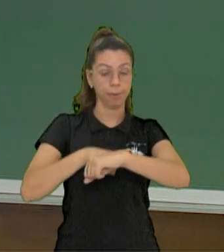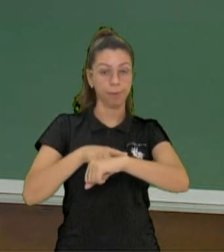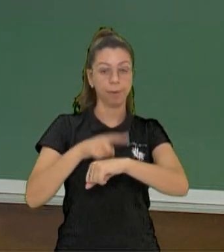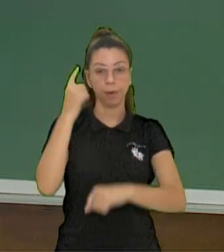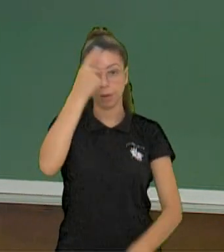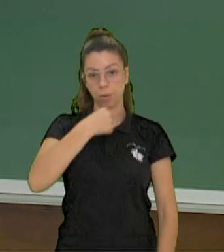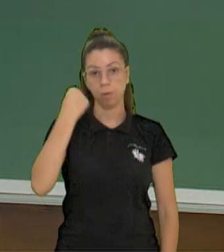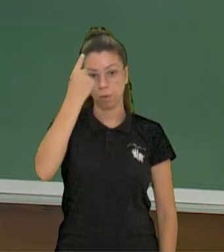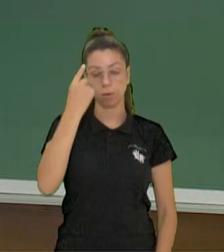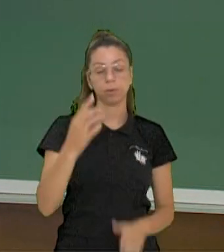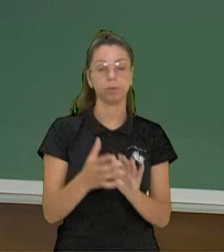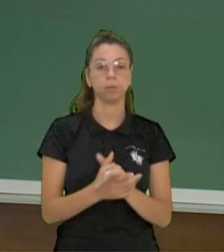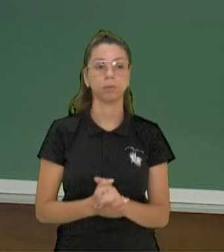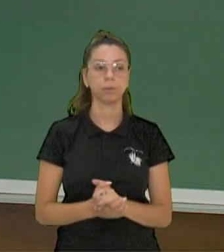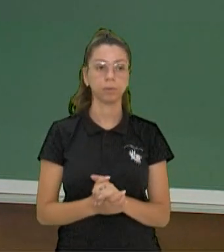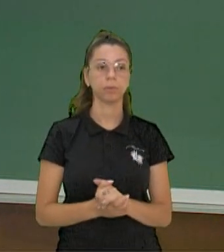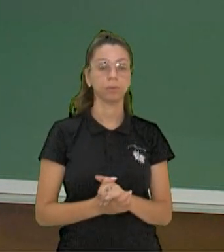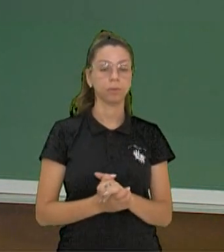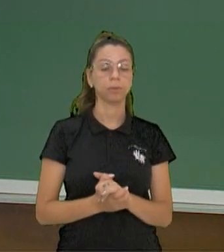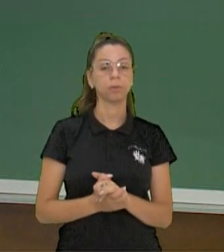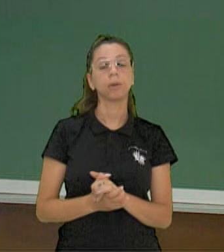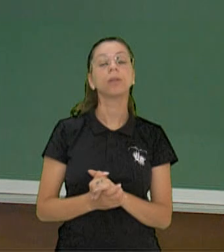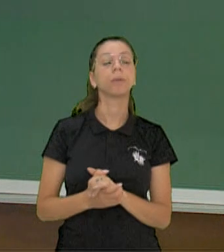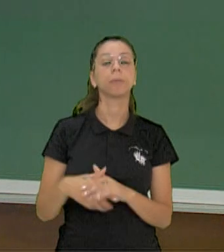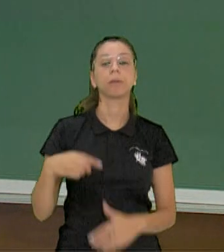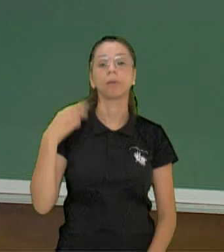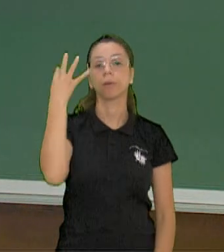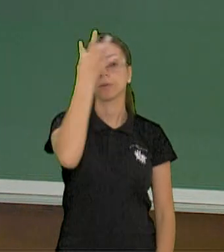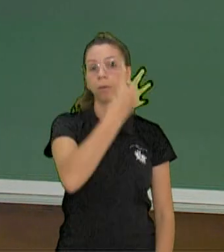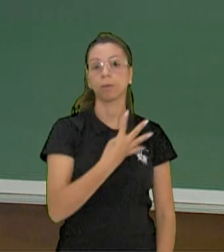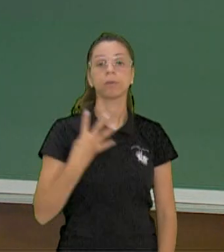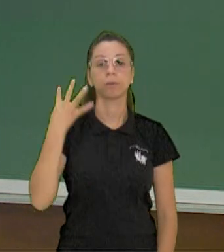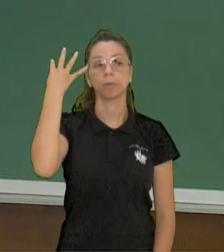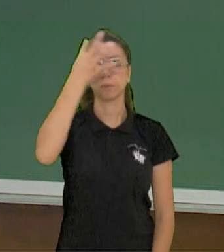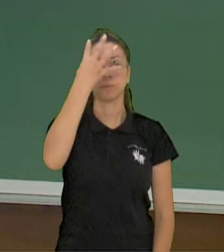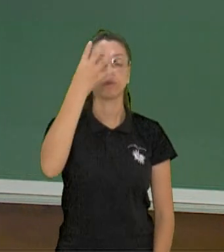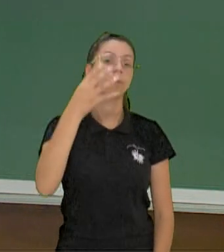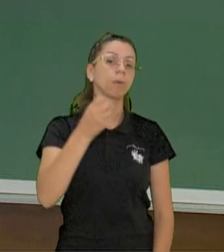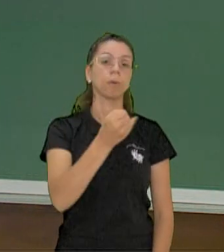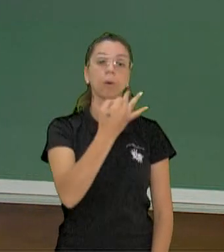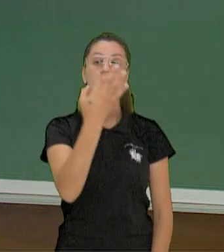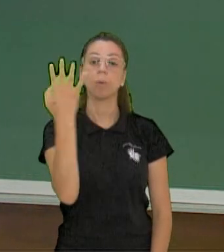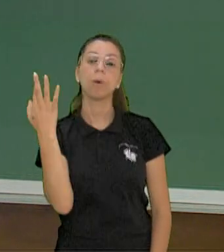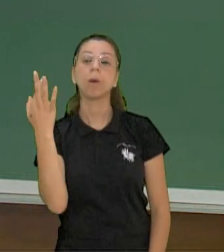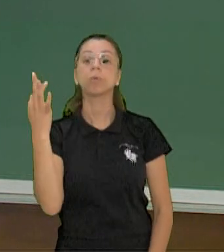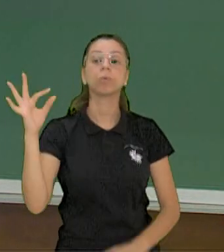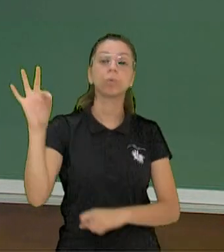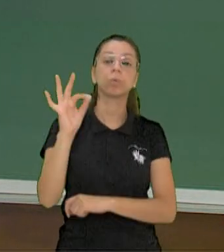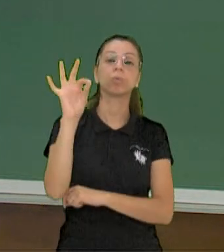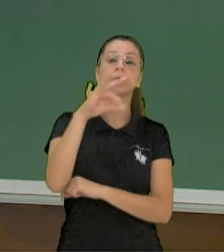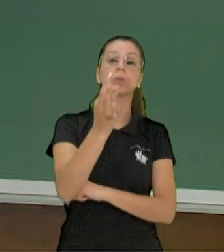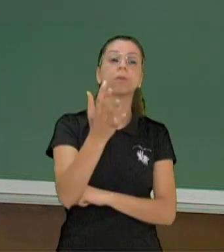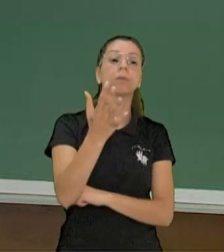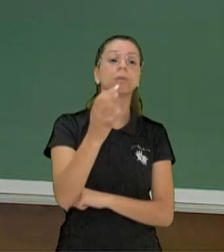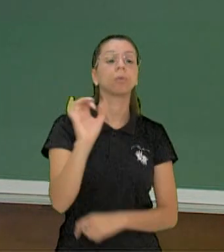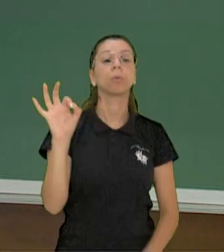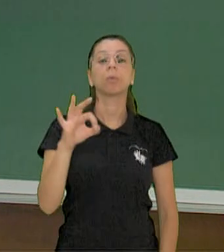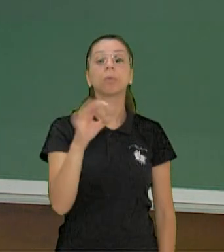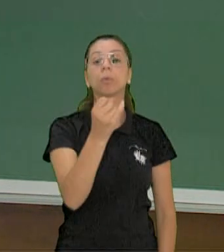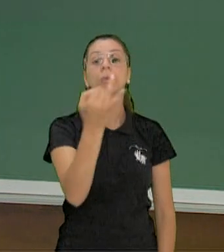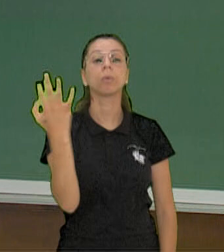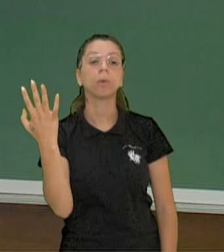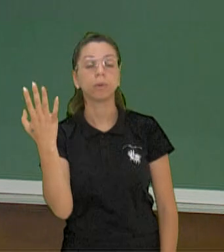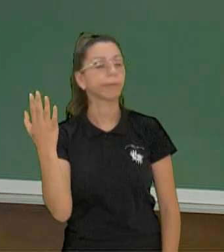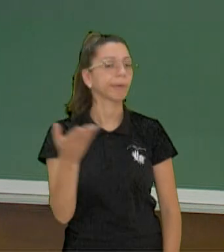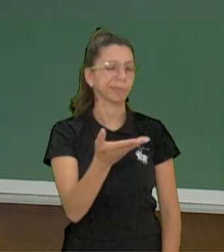medida. Nessas condições, após 4 horas, qual a população de mosquitos?